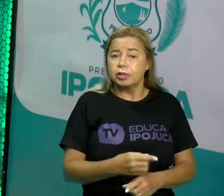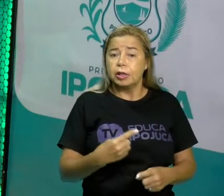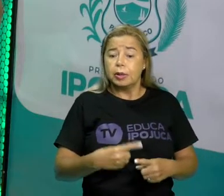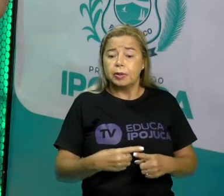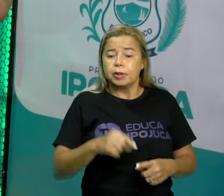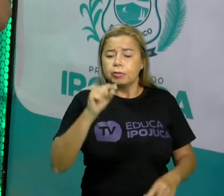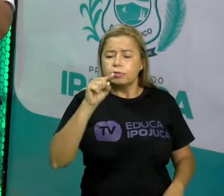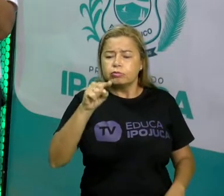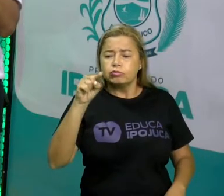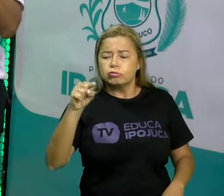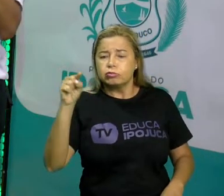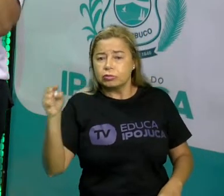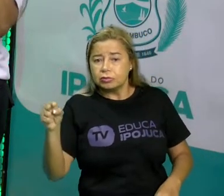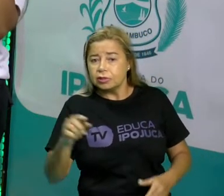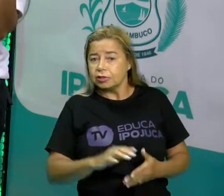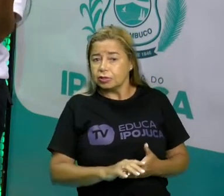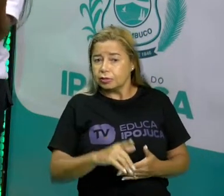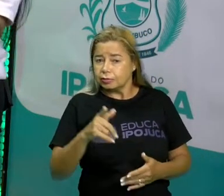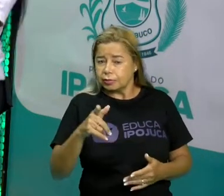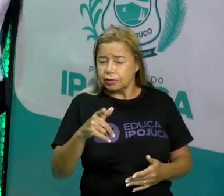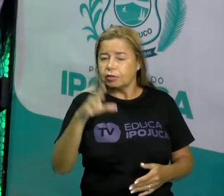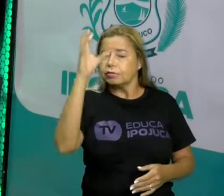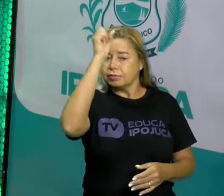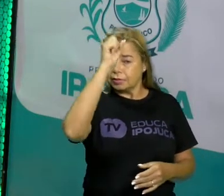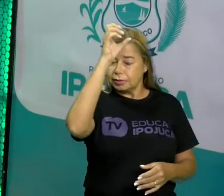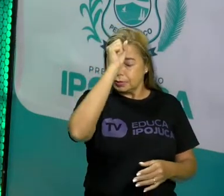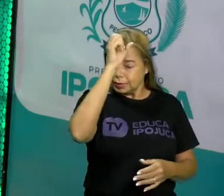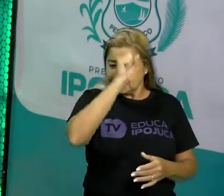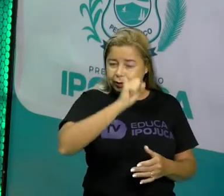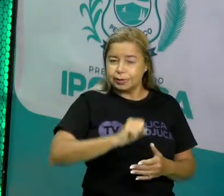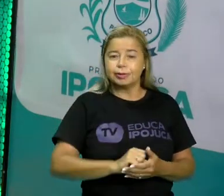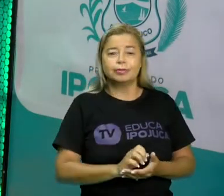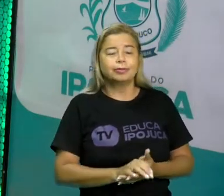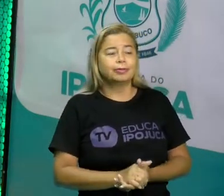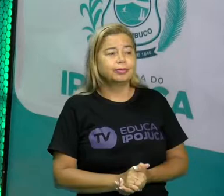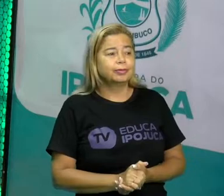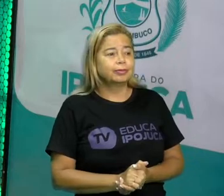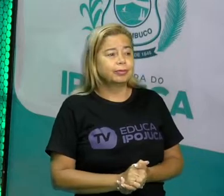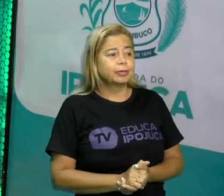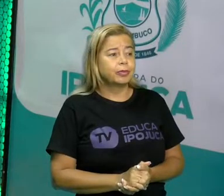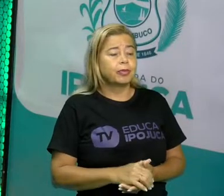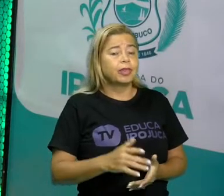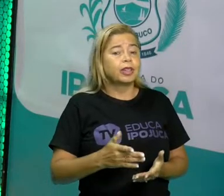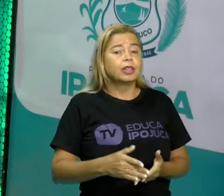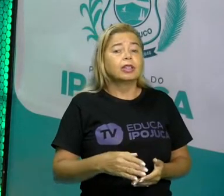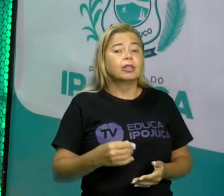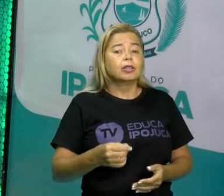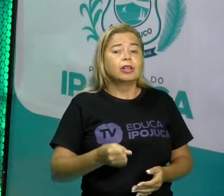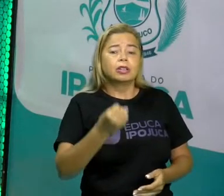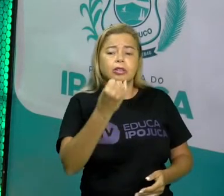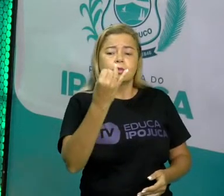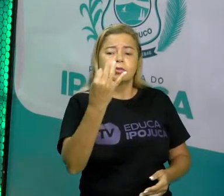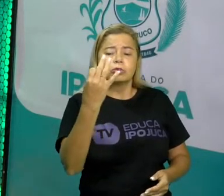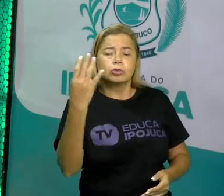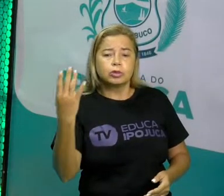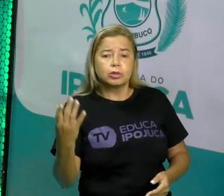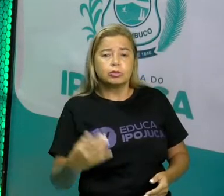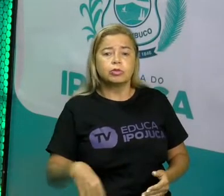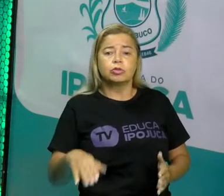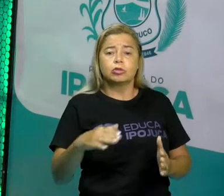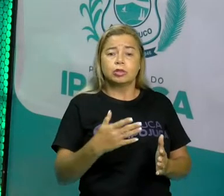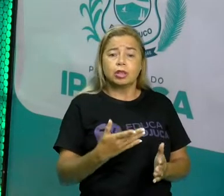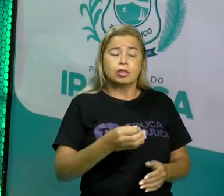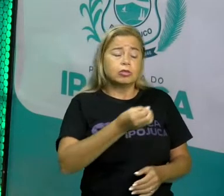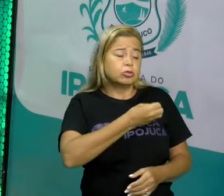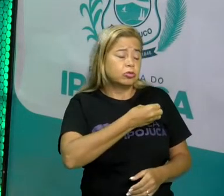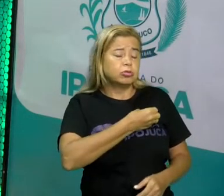terá fim. Essa é a dica que eu dei para vocês já, não é? Vamos ver que nós contamos de 0 a 15 e